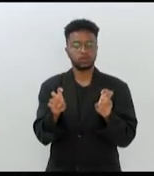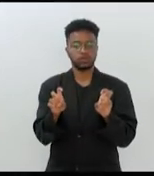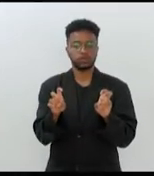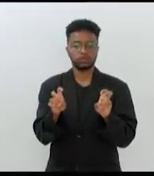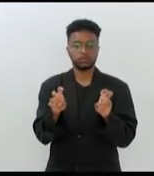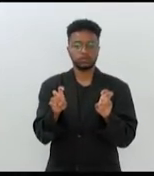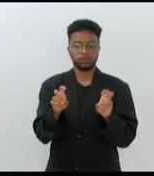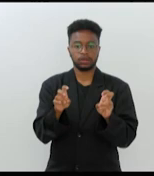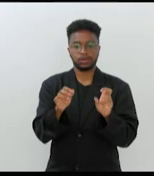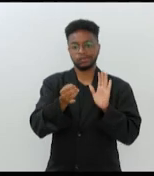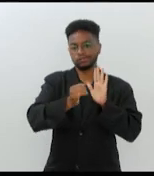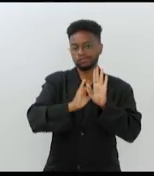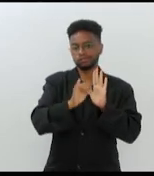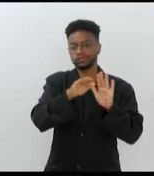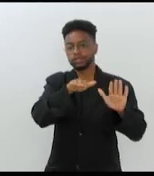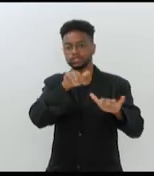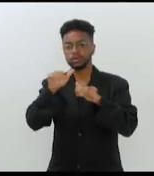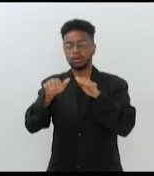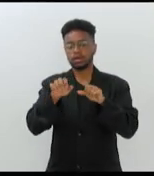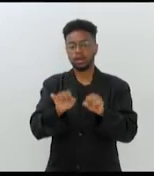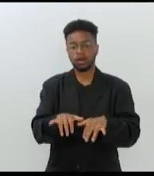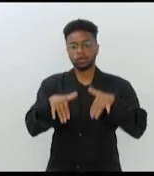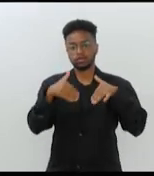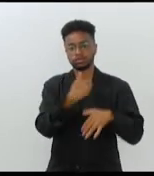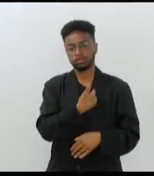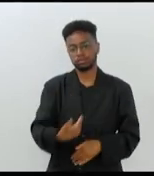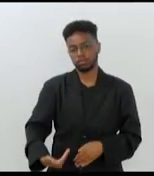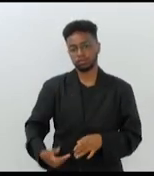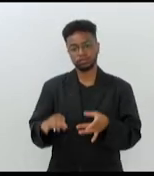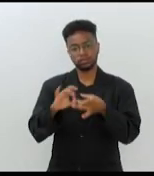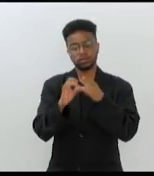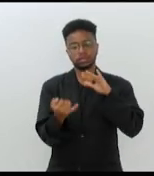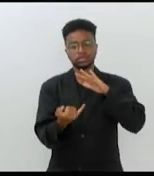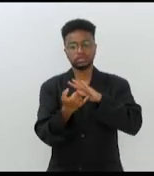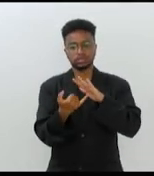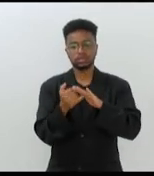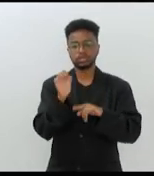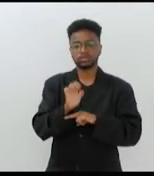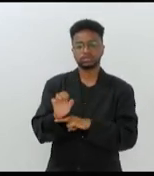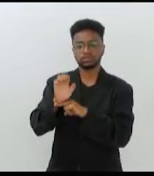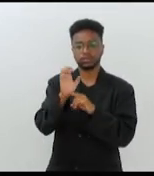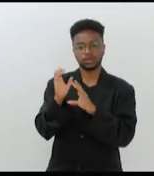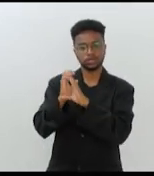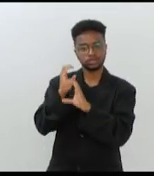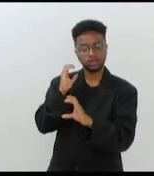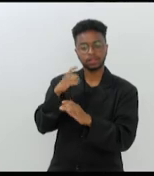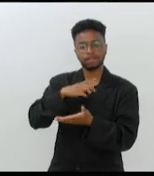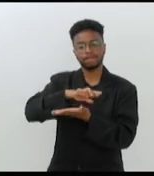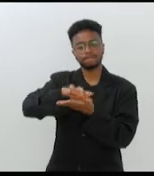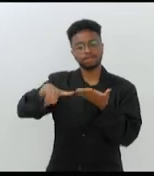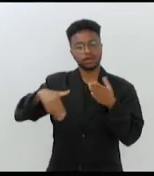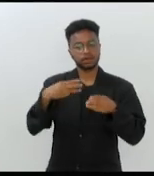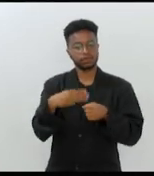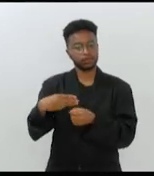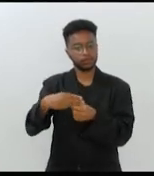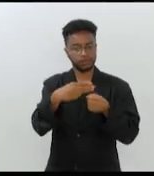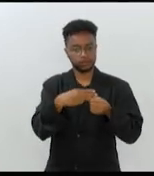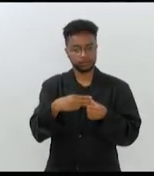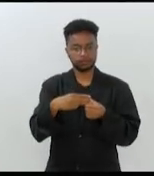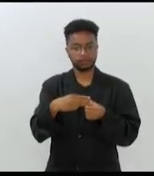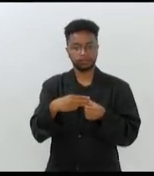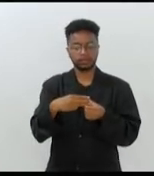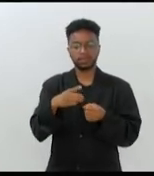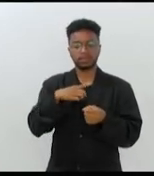esse chamamento de audiência pública do Instituto Estadual de Engenharia, que contempla vários municípios, pista